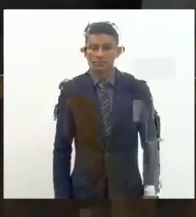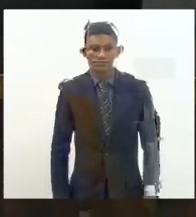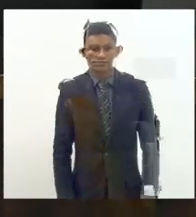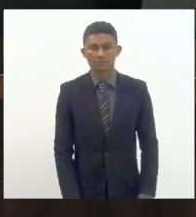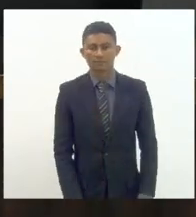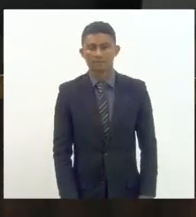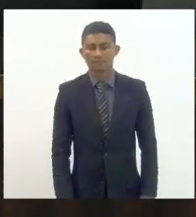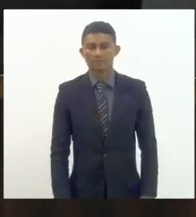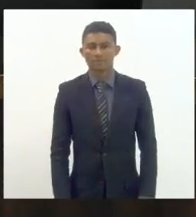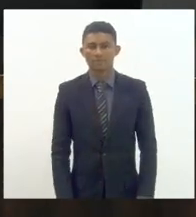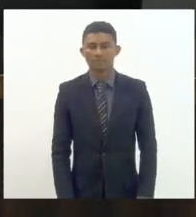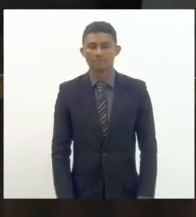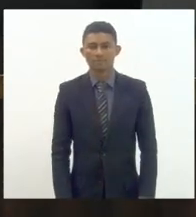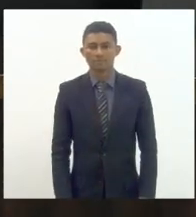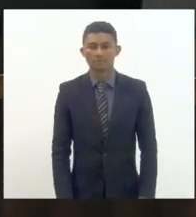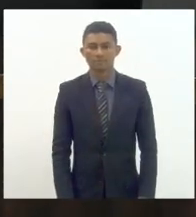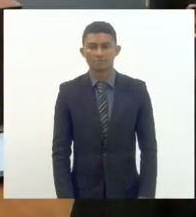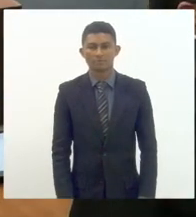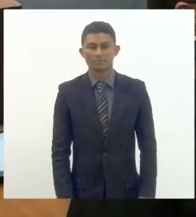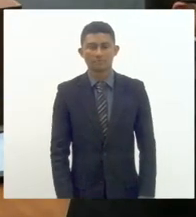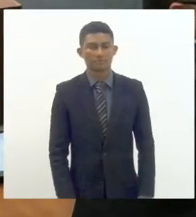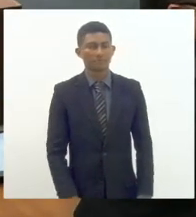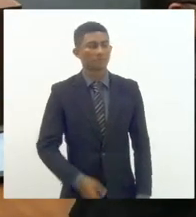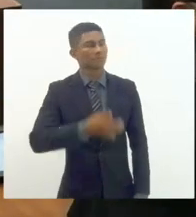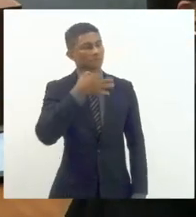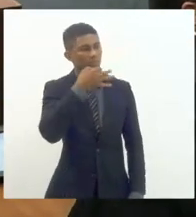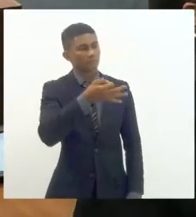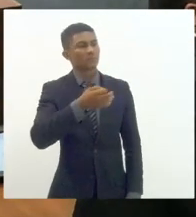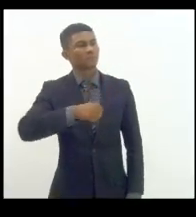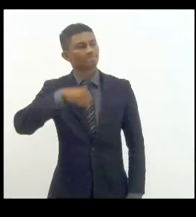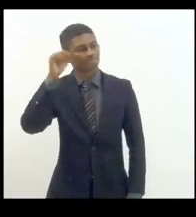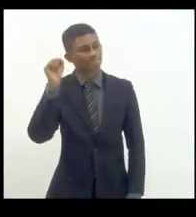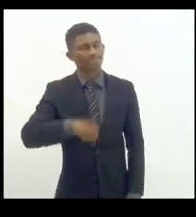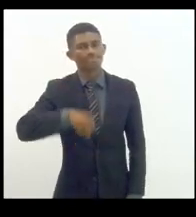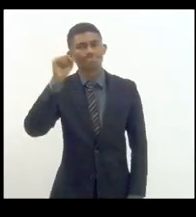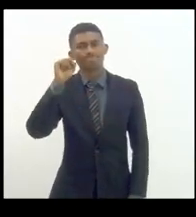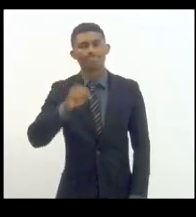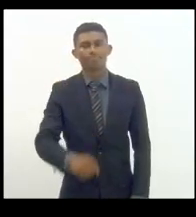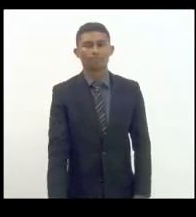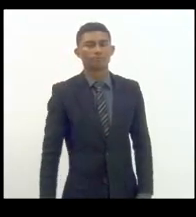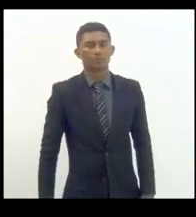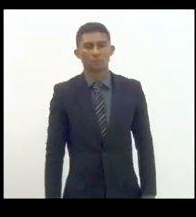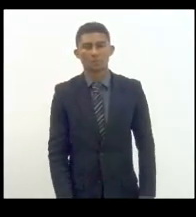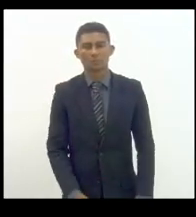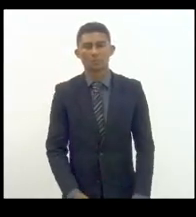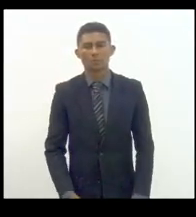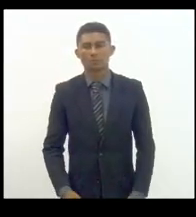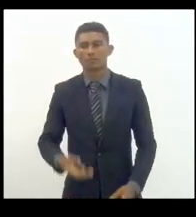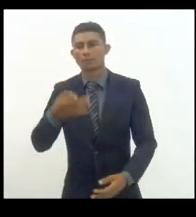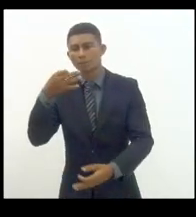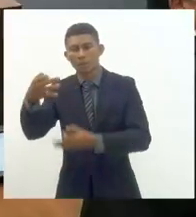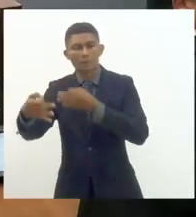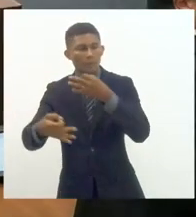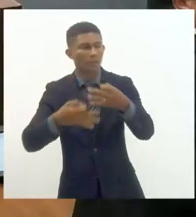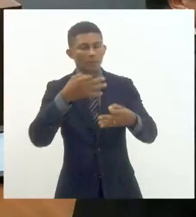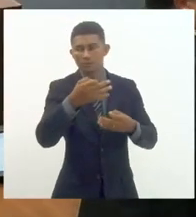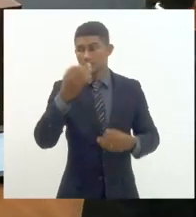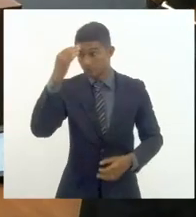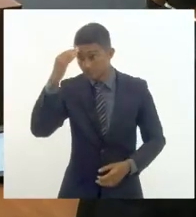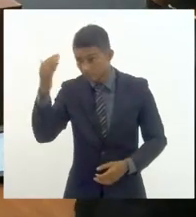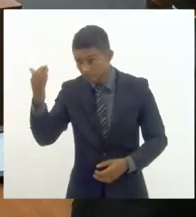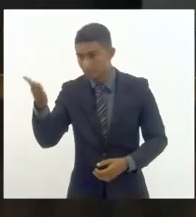Eliomar. Deputado Samuel Malafaia. Parecer favorável, senhor presidente. Com os pareceres favorável. Emitidos. Obrigado,